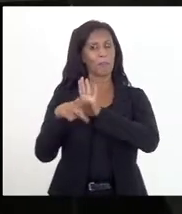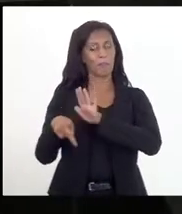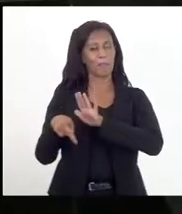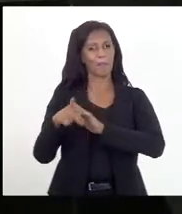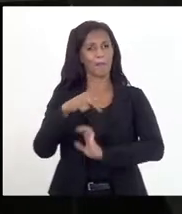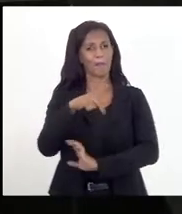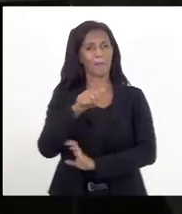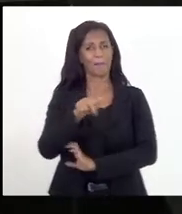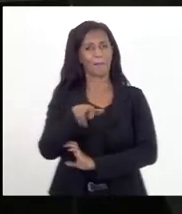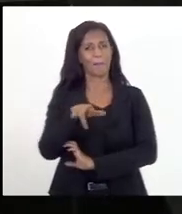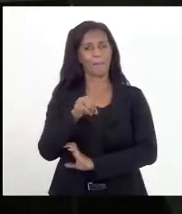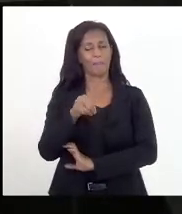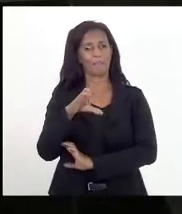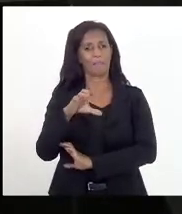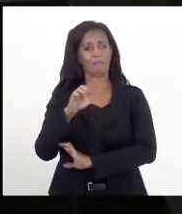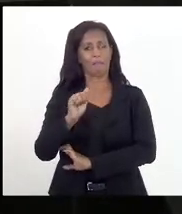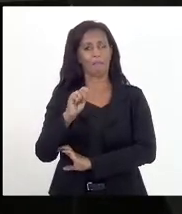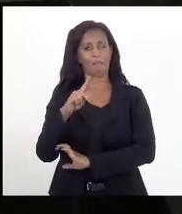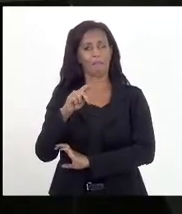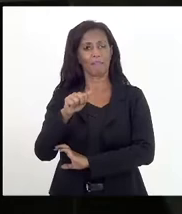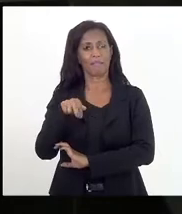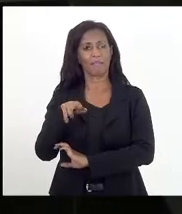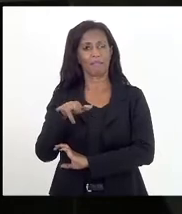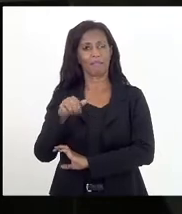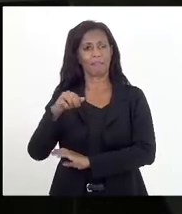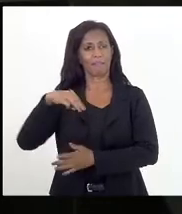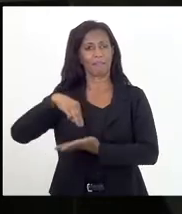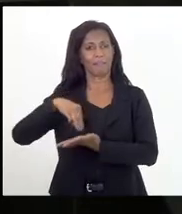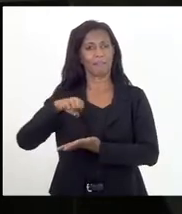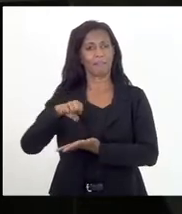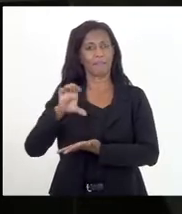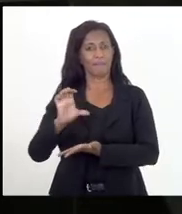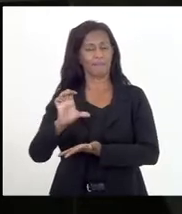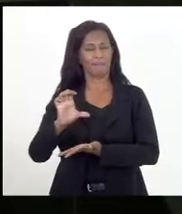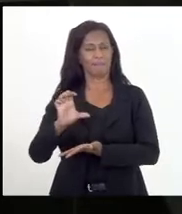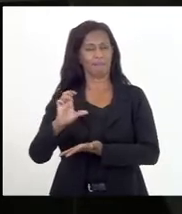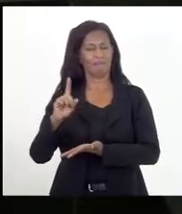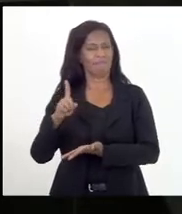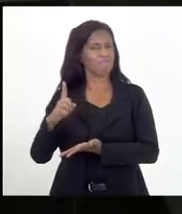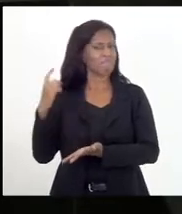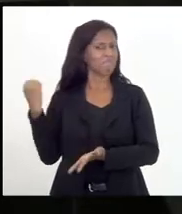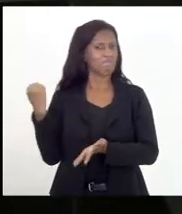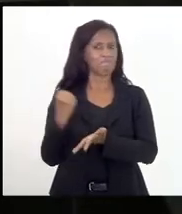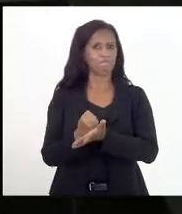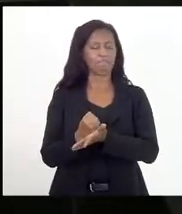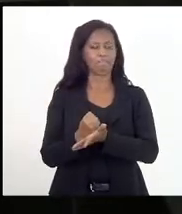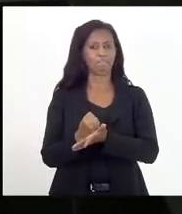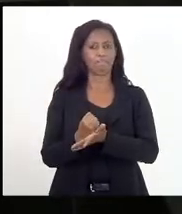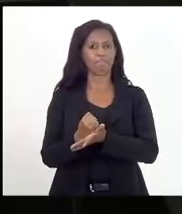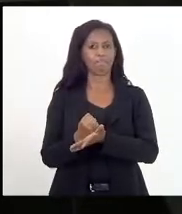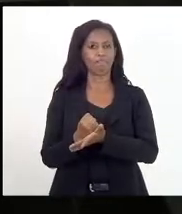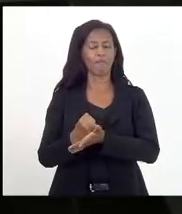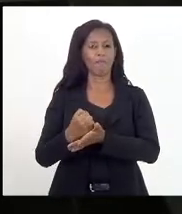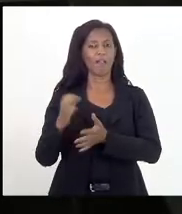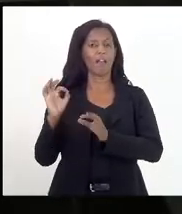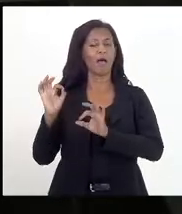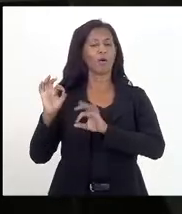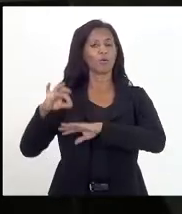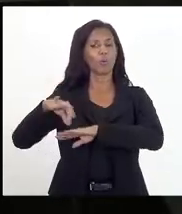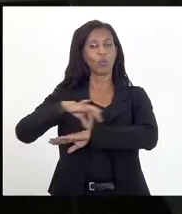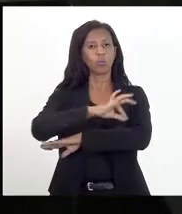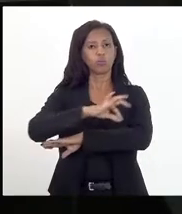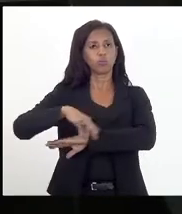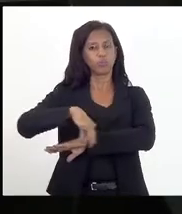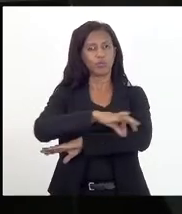Capanema o palácio Capanema é um Marco da arquitetura moderna brasileira